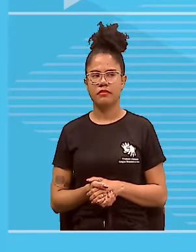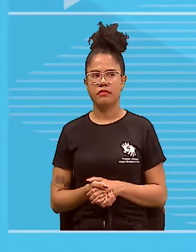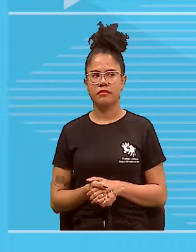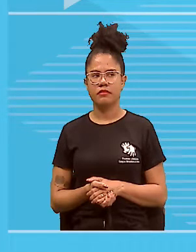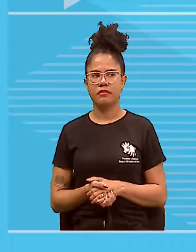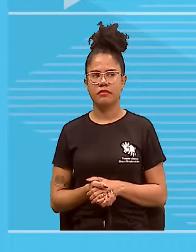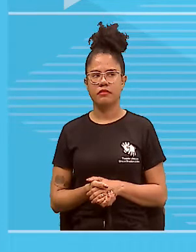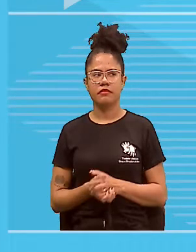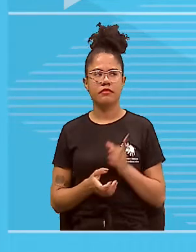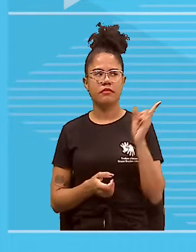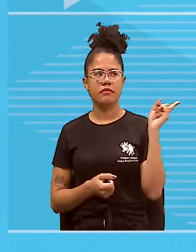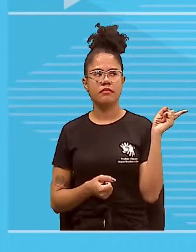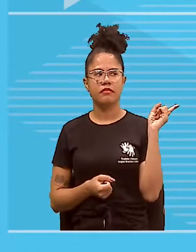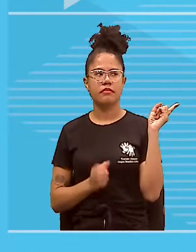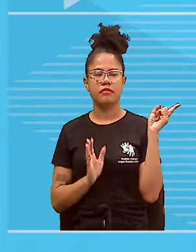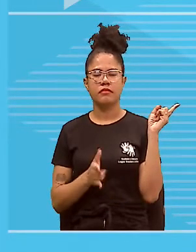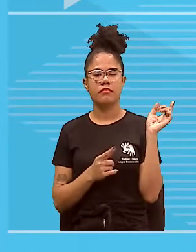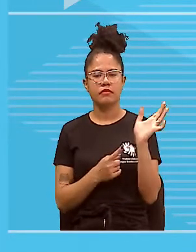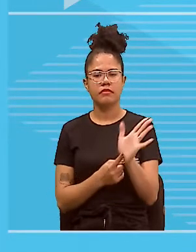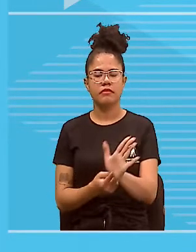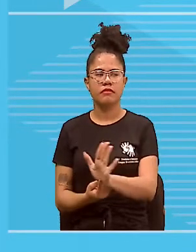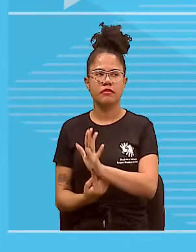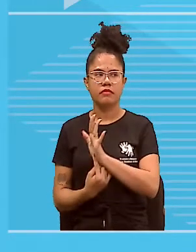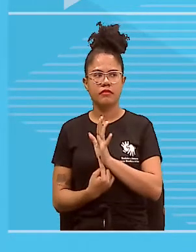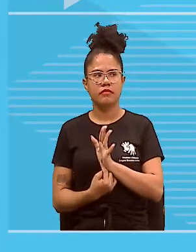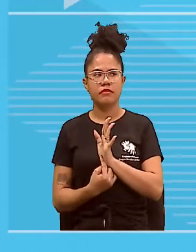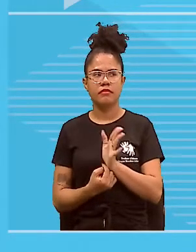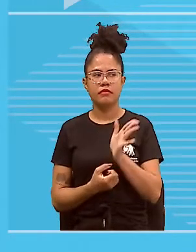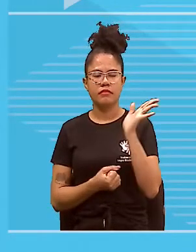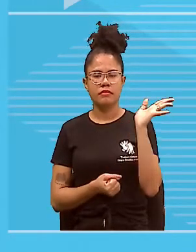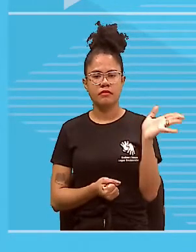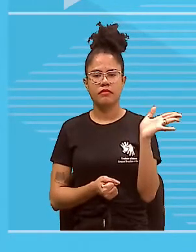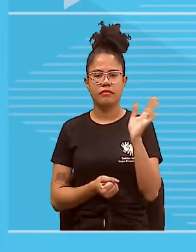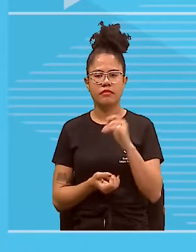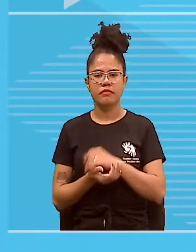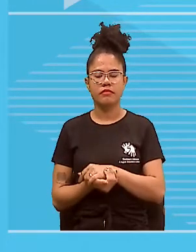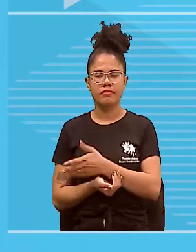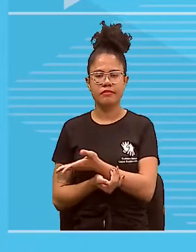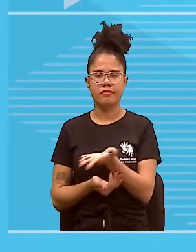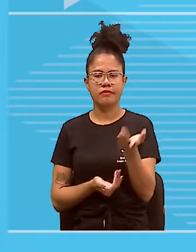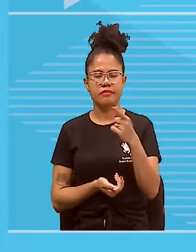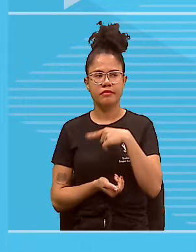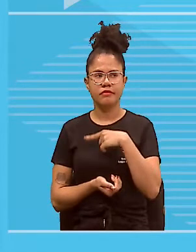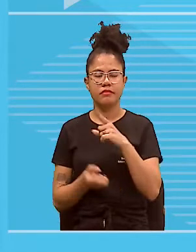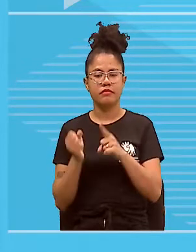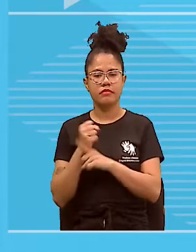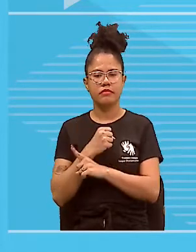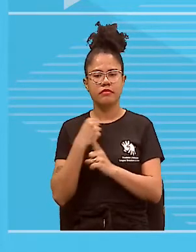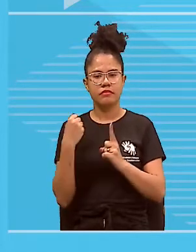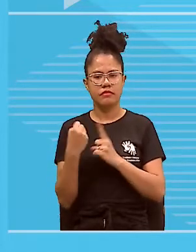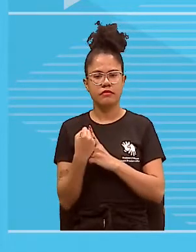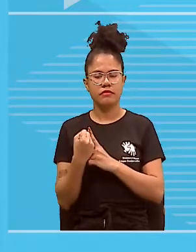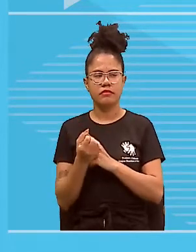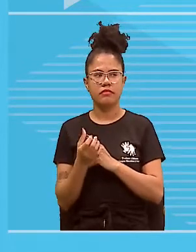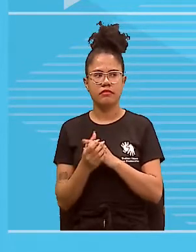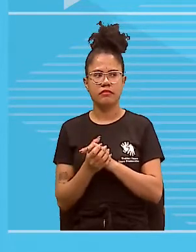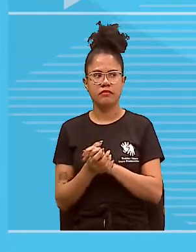aí eu coloquei É nesse cenário que você tem imersa uma sociedade de massa e numa sociedade